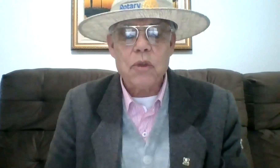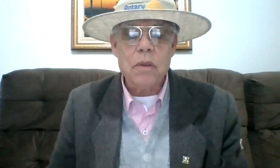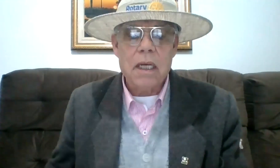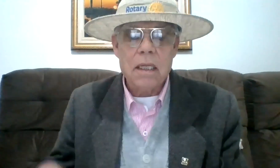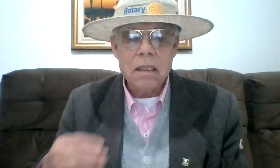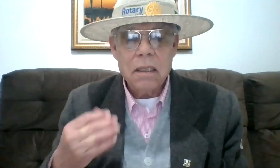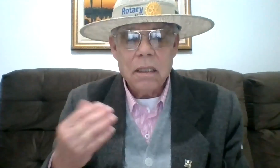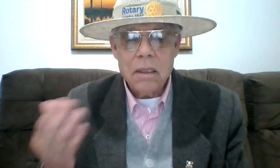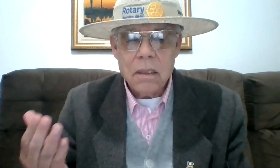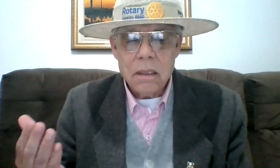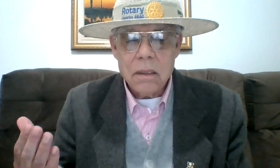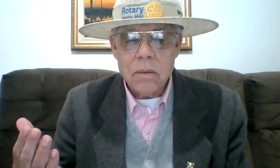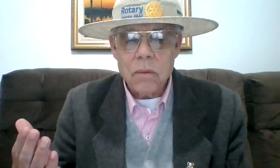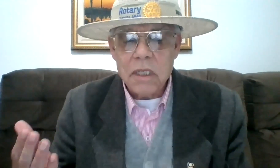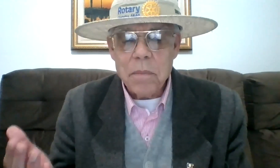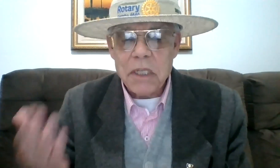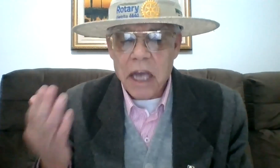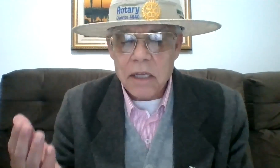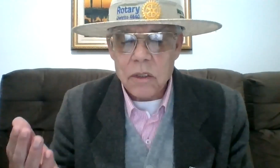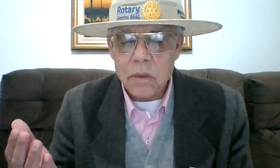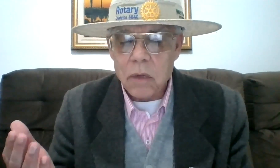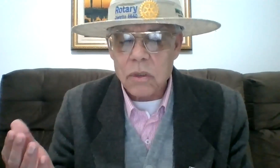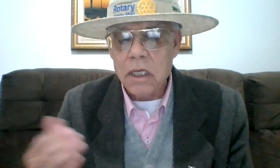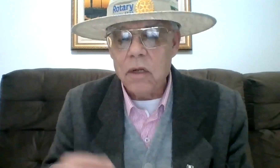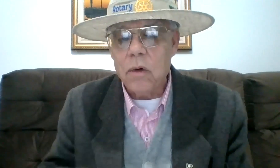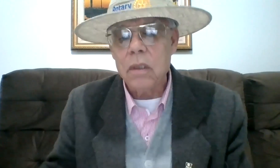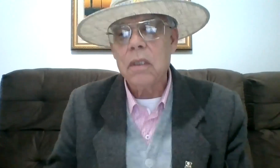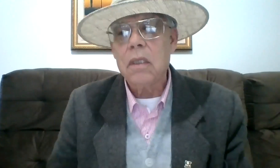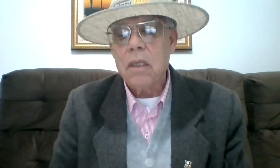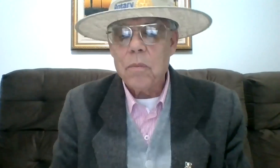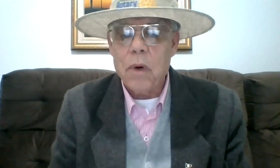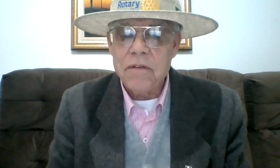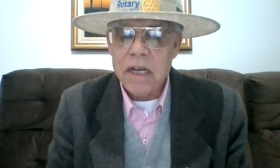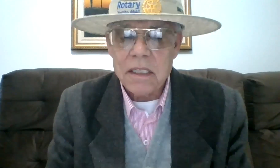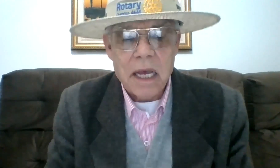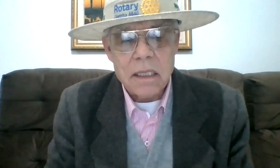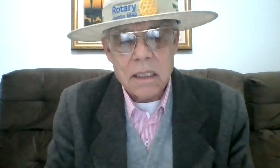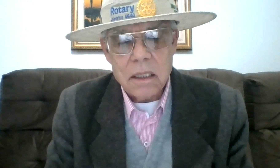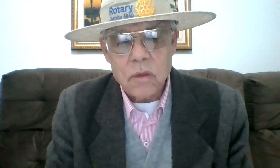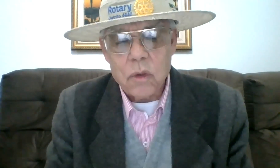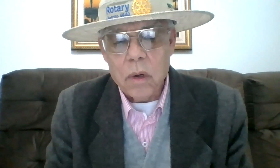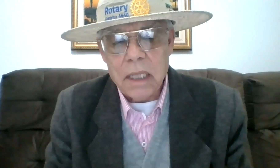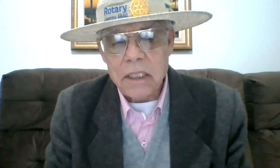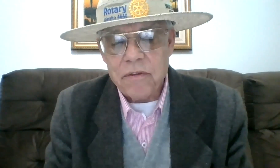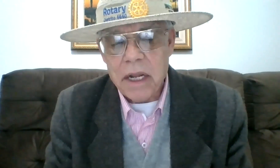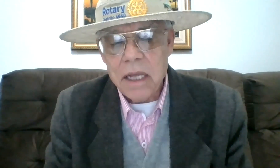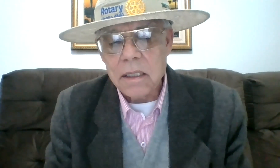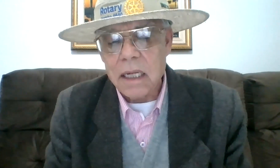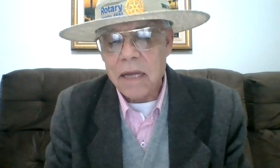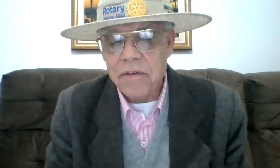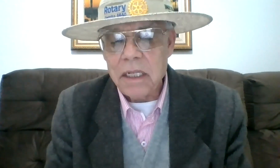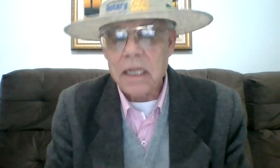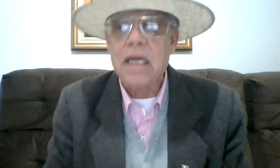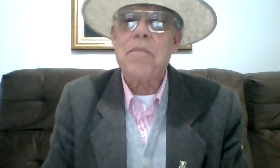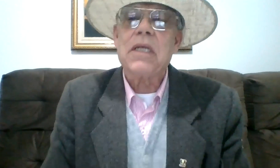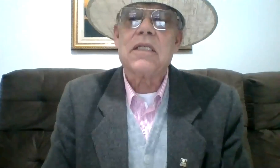pequena ajuda, um simples gesto de auxílio pode fazer toda a diferença